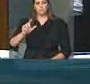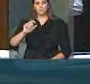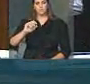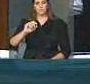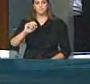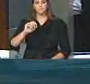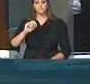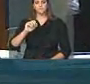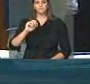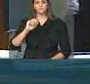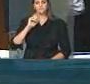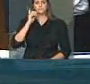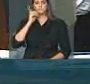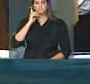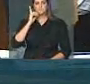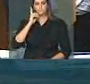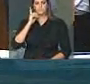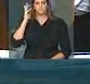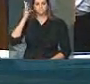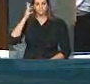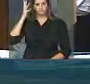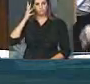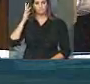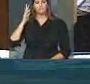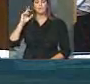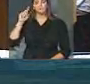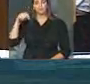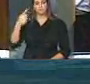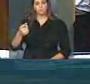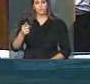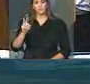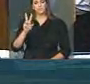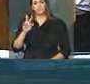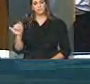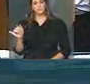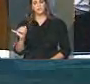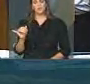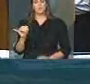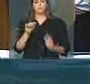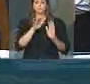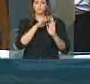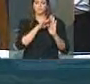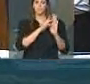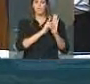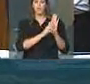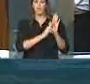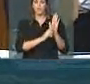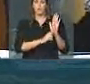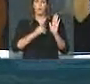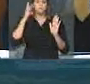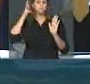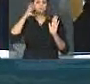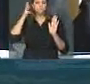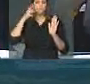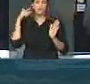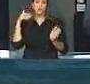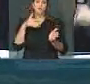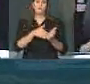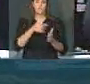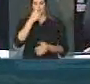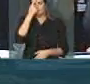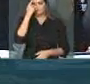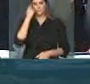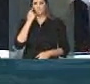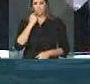Ao deputado Raul Júgima e em seguida nós voltaremos à lista de oradores até completarmos a primeira meia